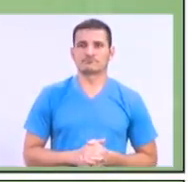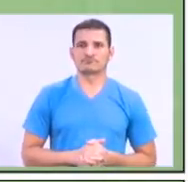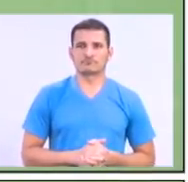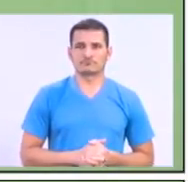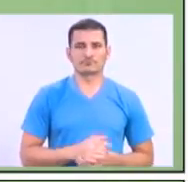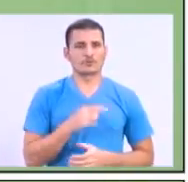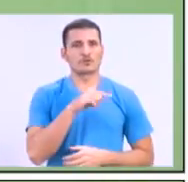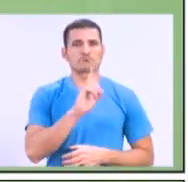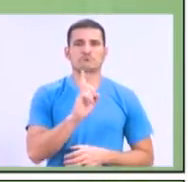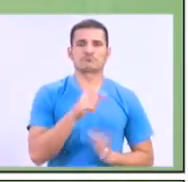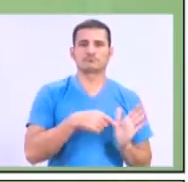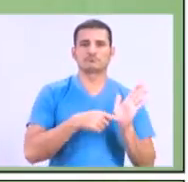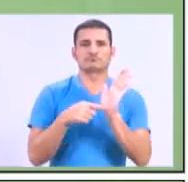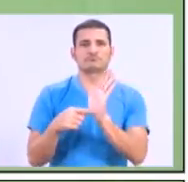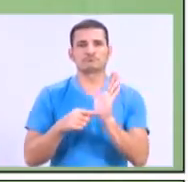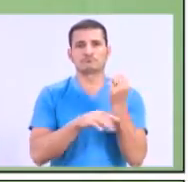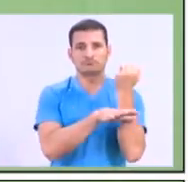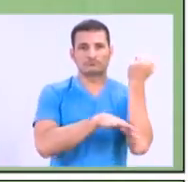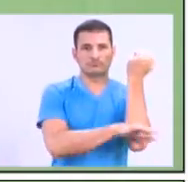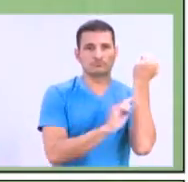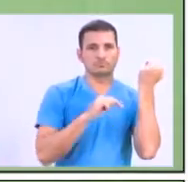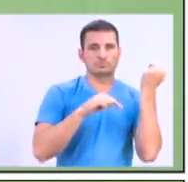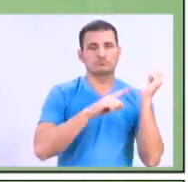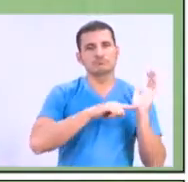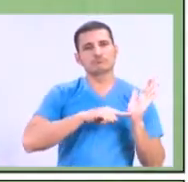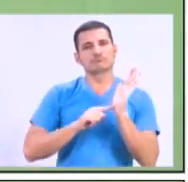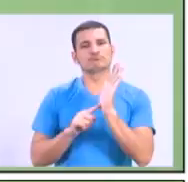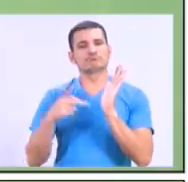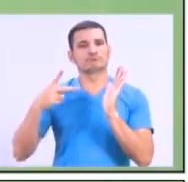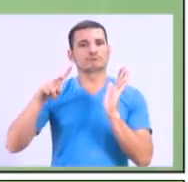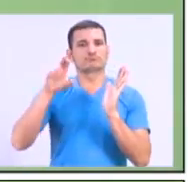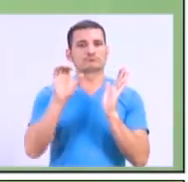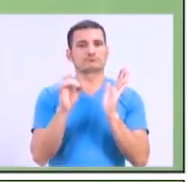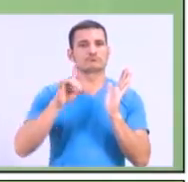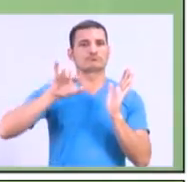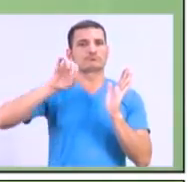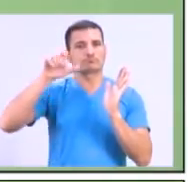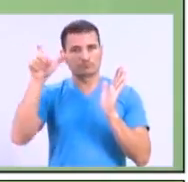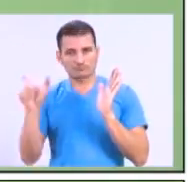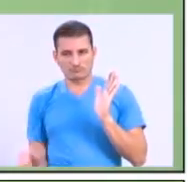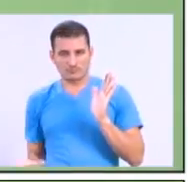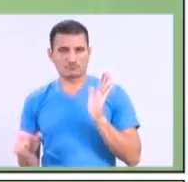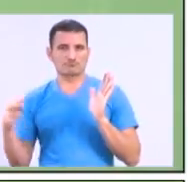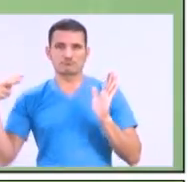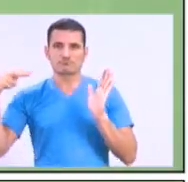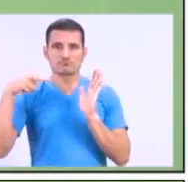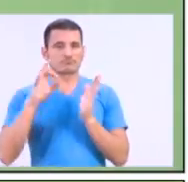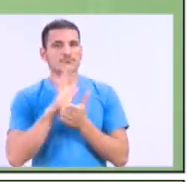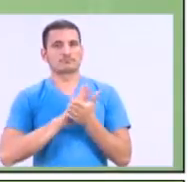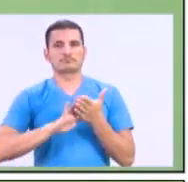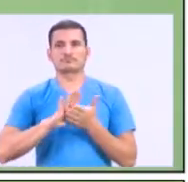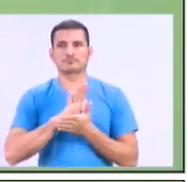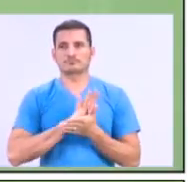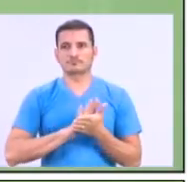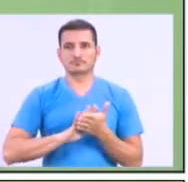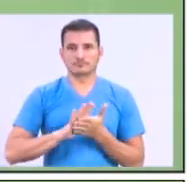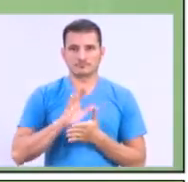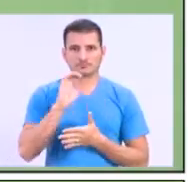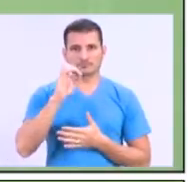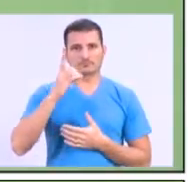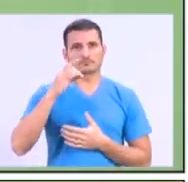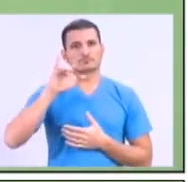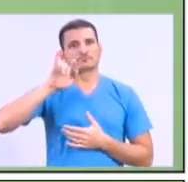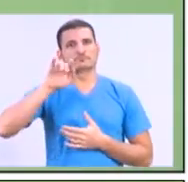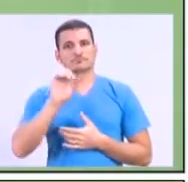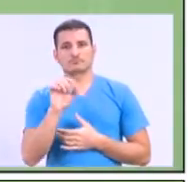ele não expõe o seu código fonte para o cliente, né? Então você tem aí